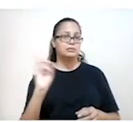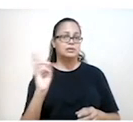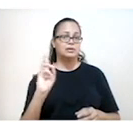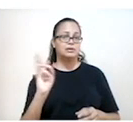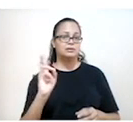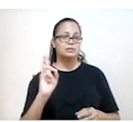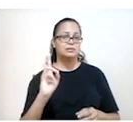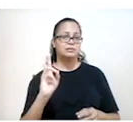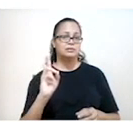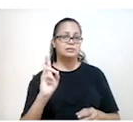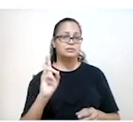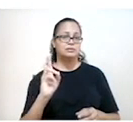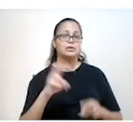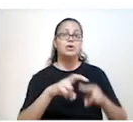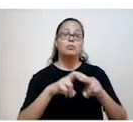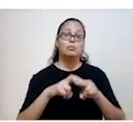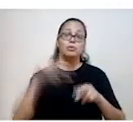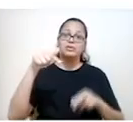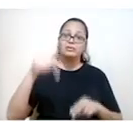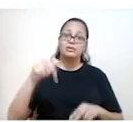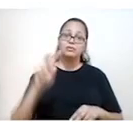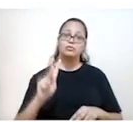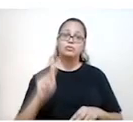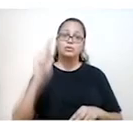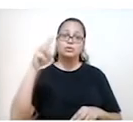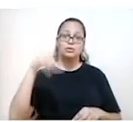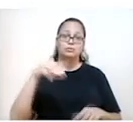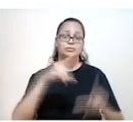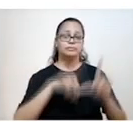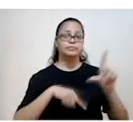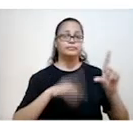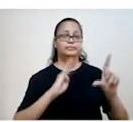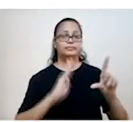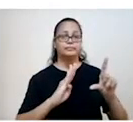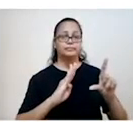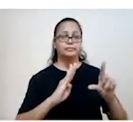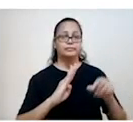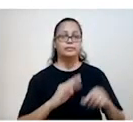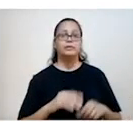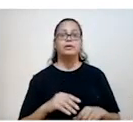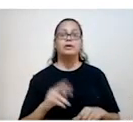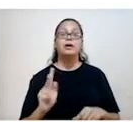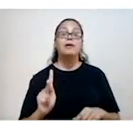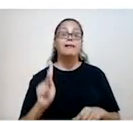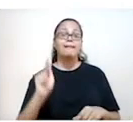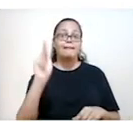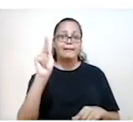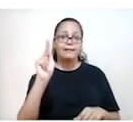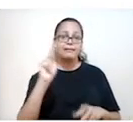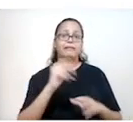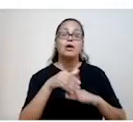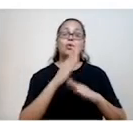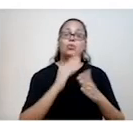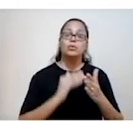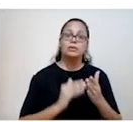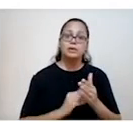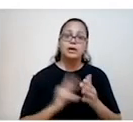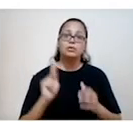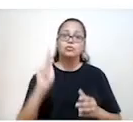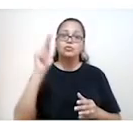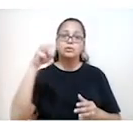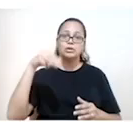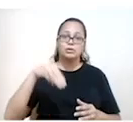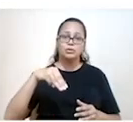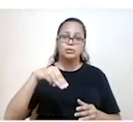R$ 23 por 7 km. Chamando K o total de quilômetros rodados e de P o preço a ser pago